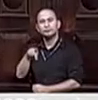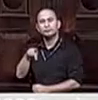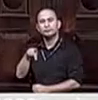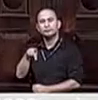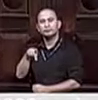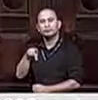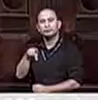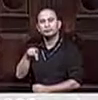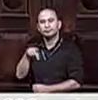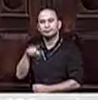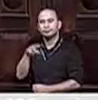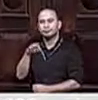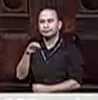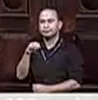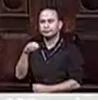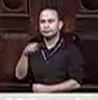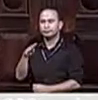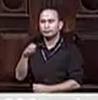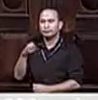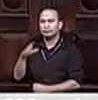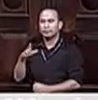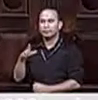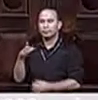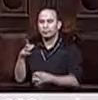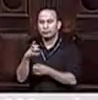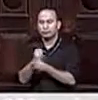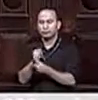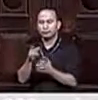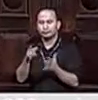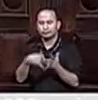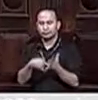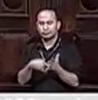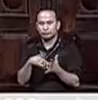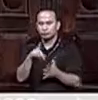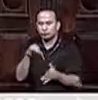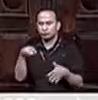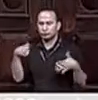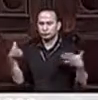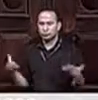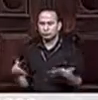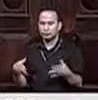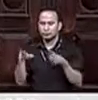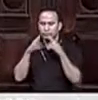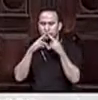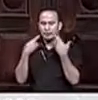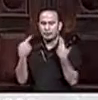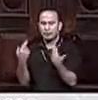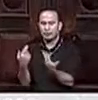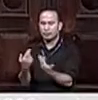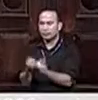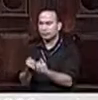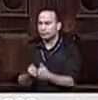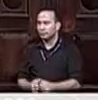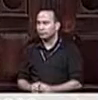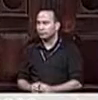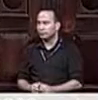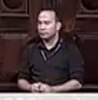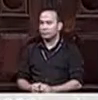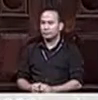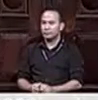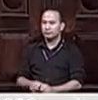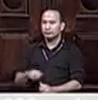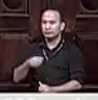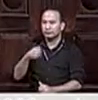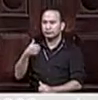Tribunal de Contas. Agora, no dia de hoje, na reunião da Comissão de Orçamento, que foi de